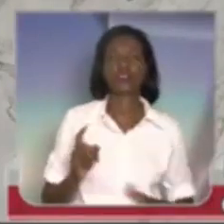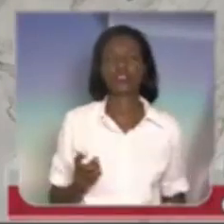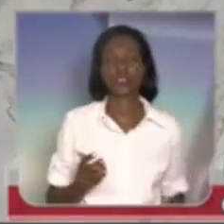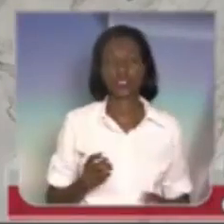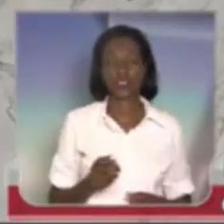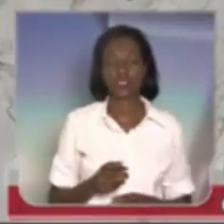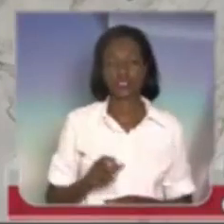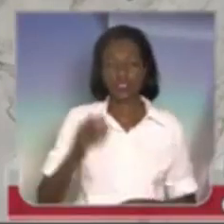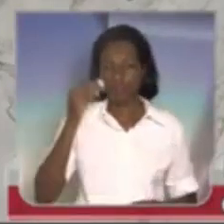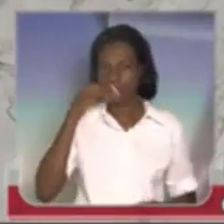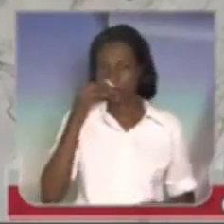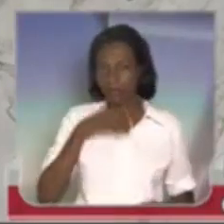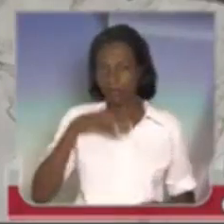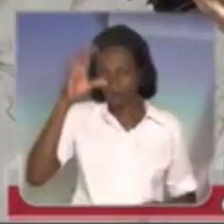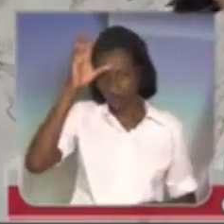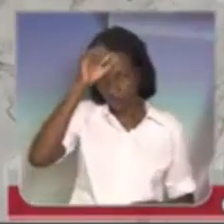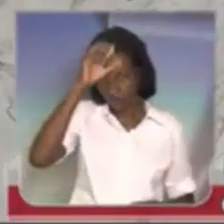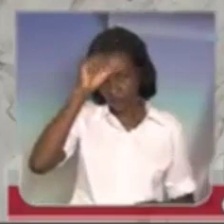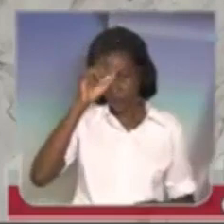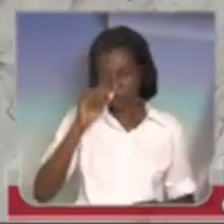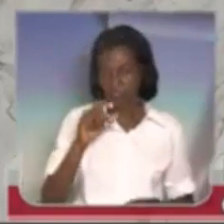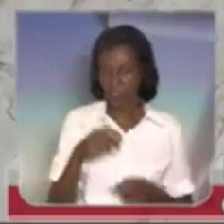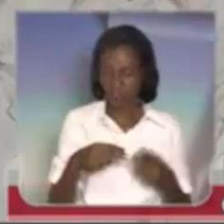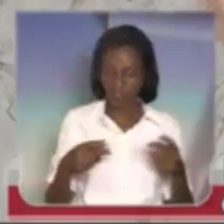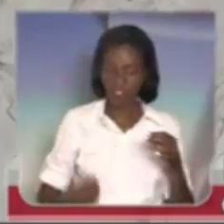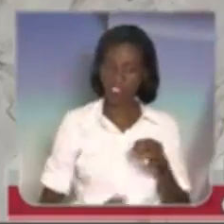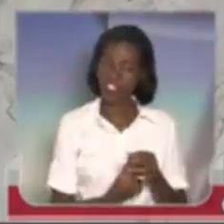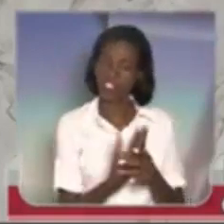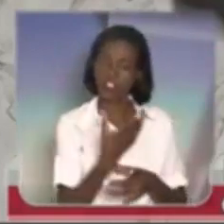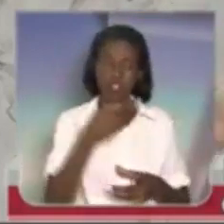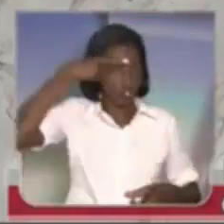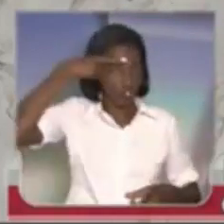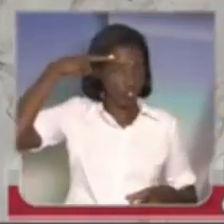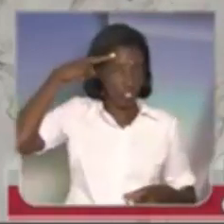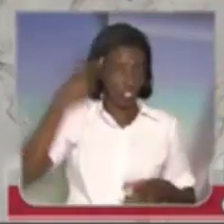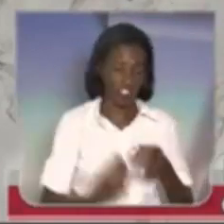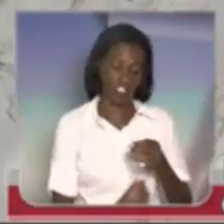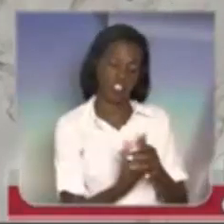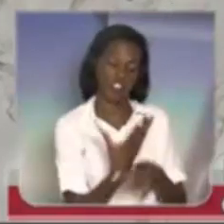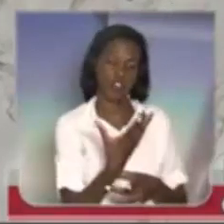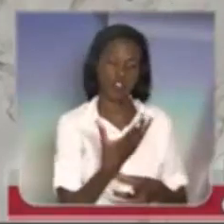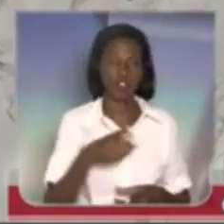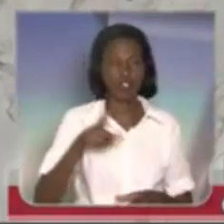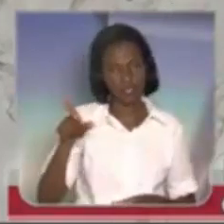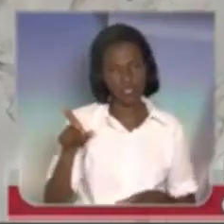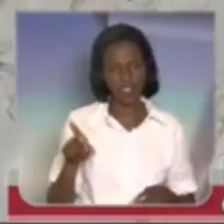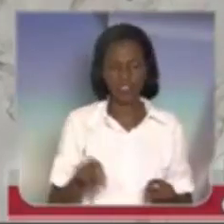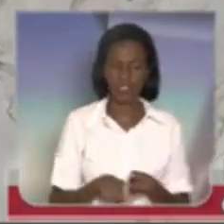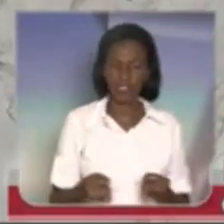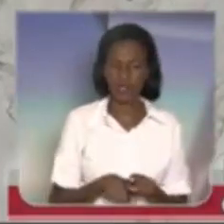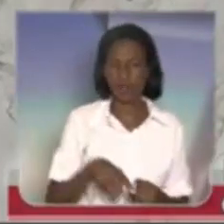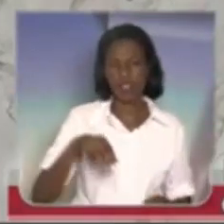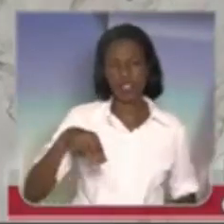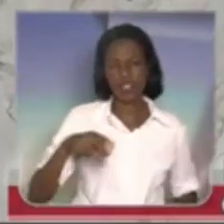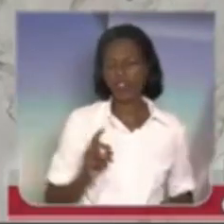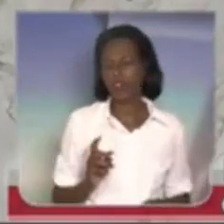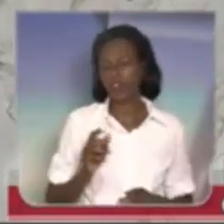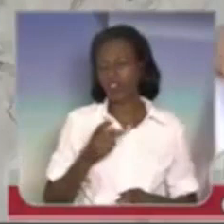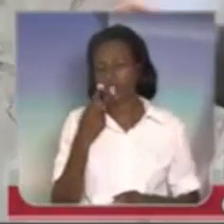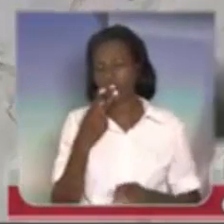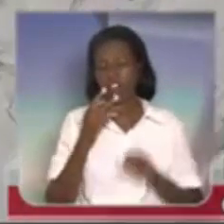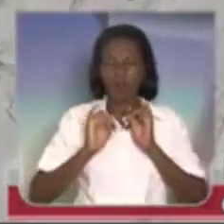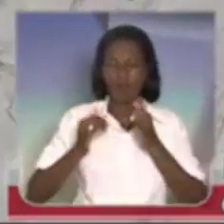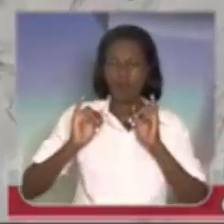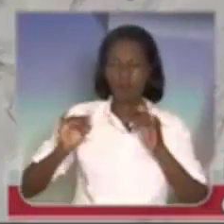ele está aprendendo com a sua criatura porque ele criou esse Dória que é o marqueteiro de 10ma categoria que só faz marketing que não